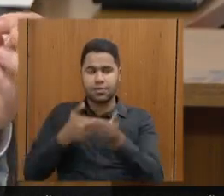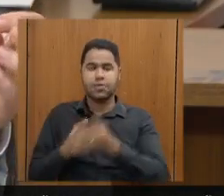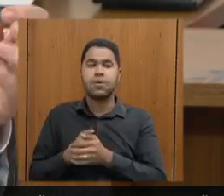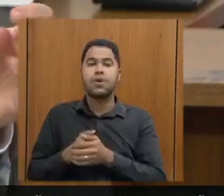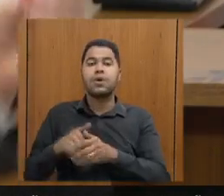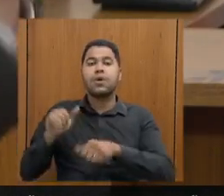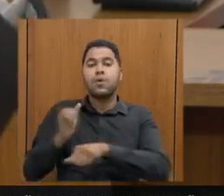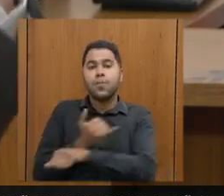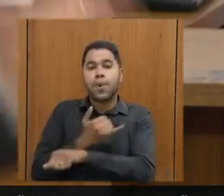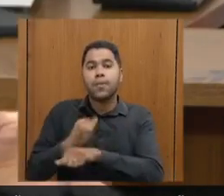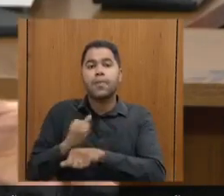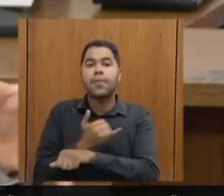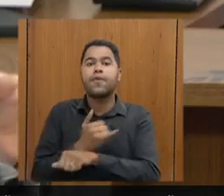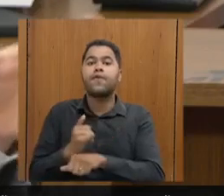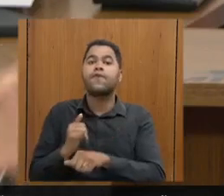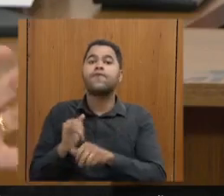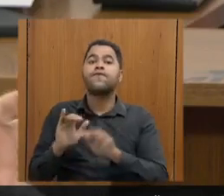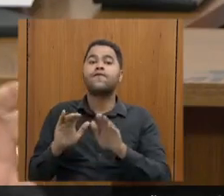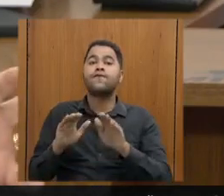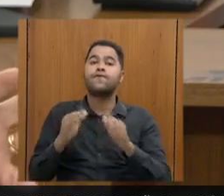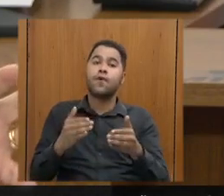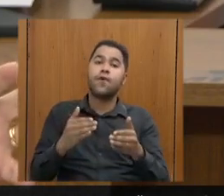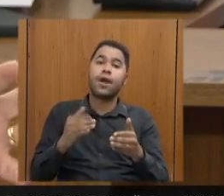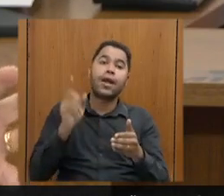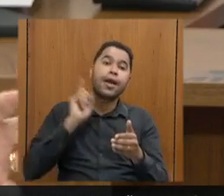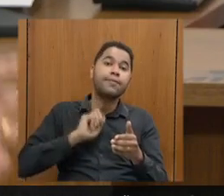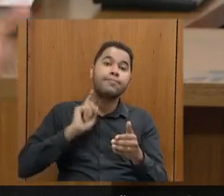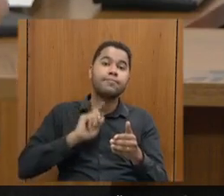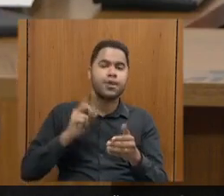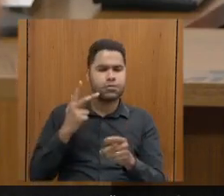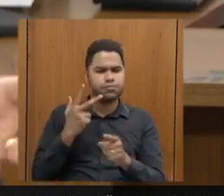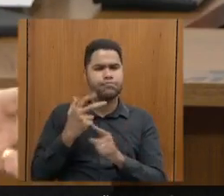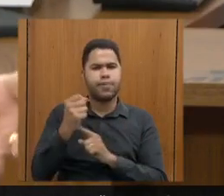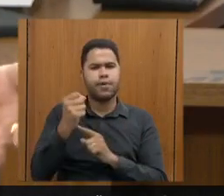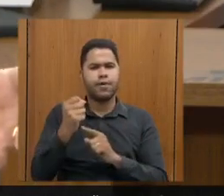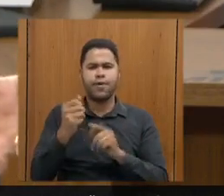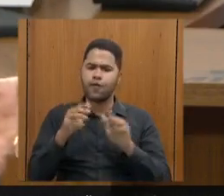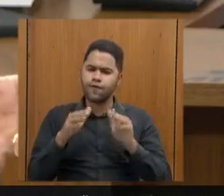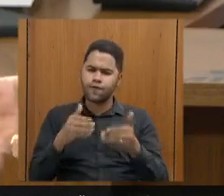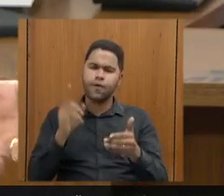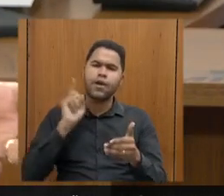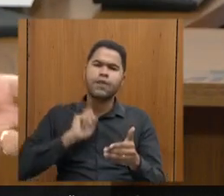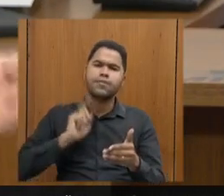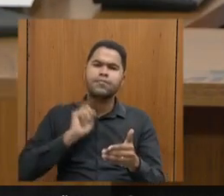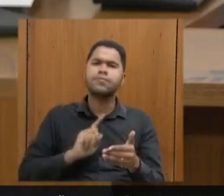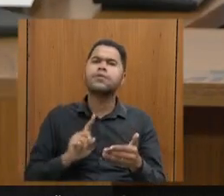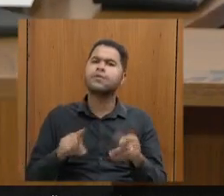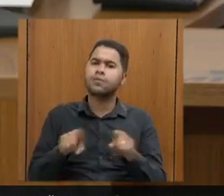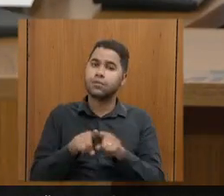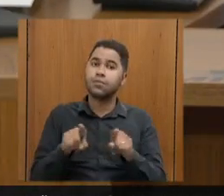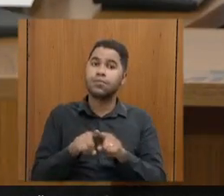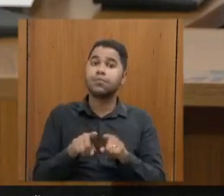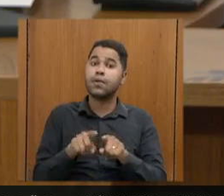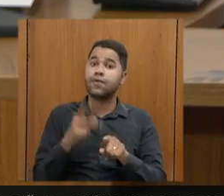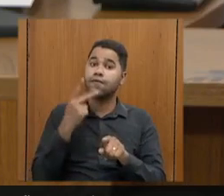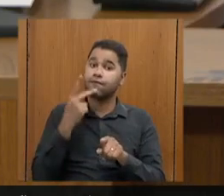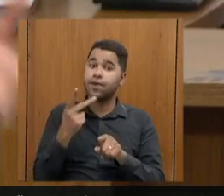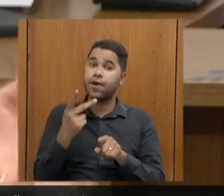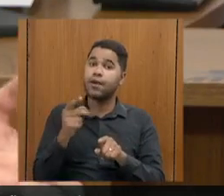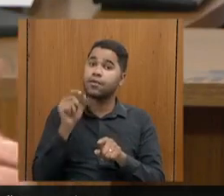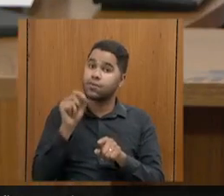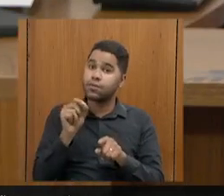estratégico chama focar em Minas e vencer então quando a gente fala focar em Minas a gente também está falando